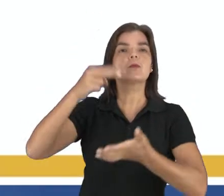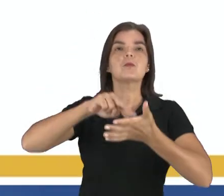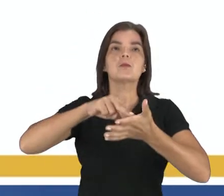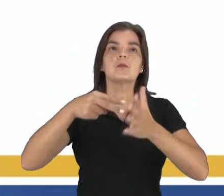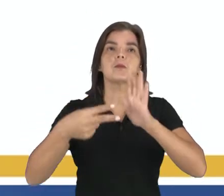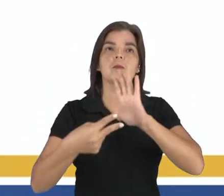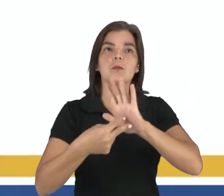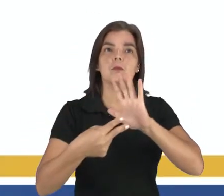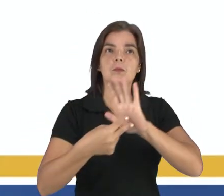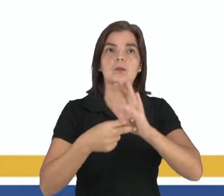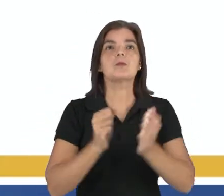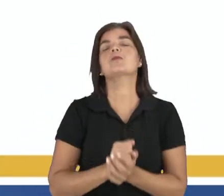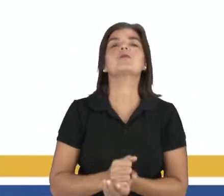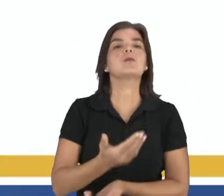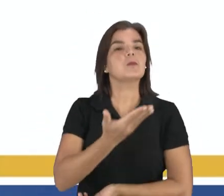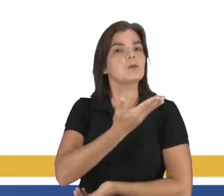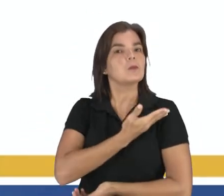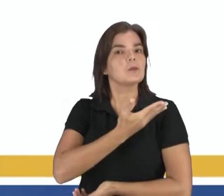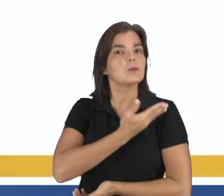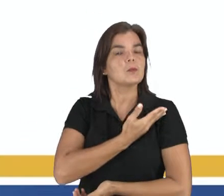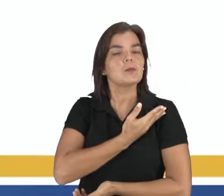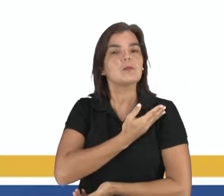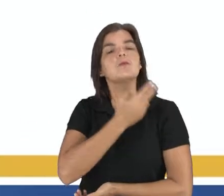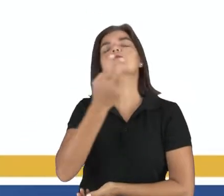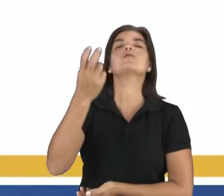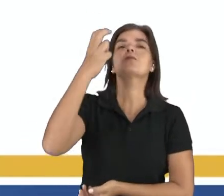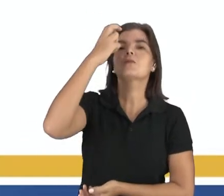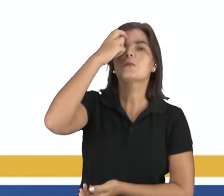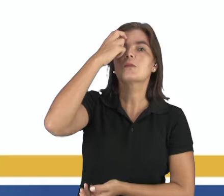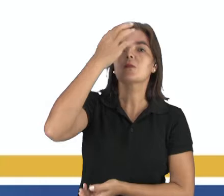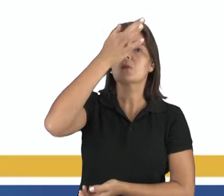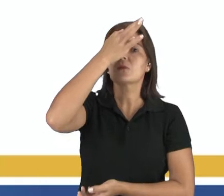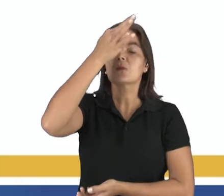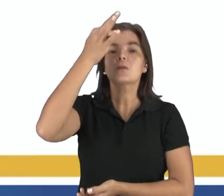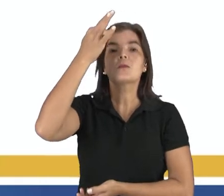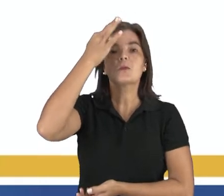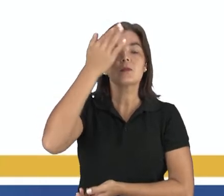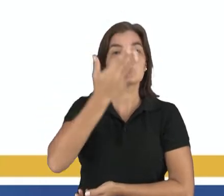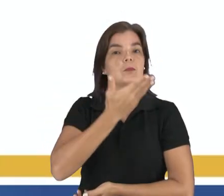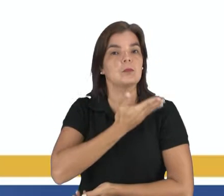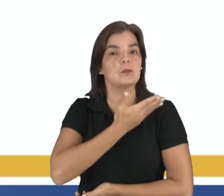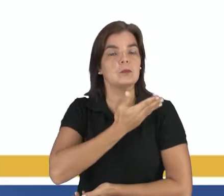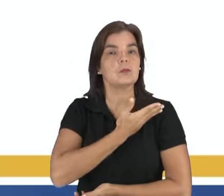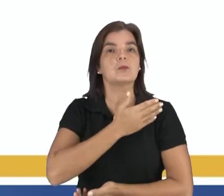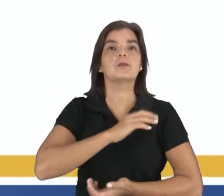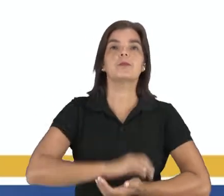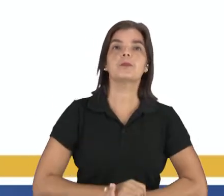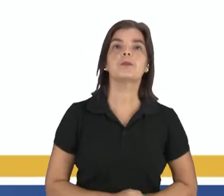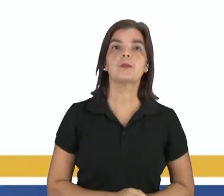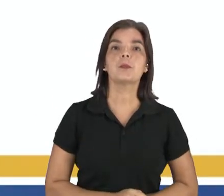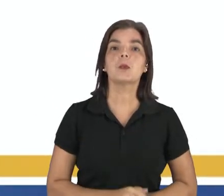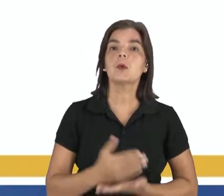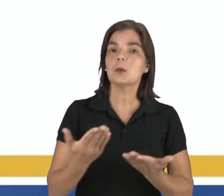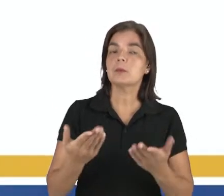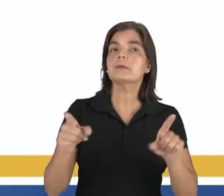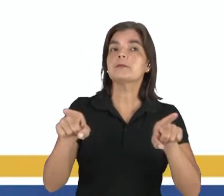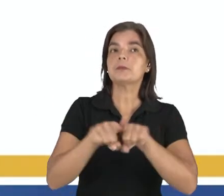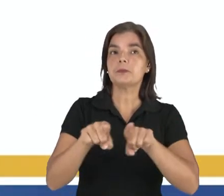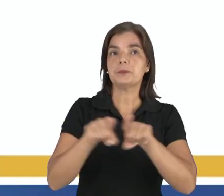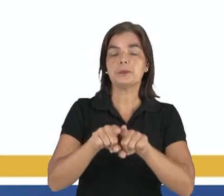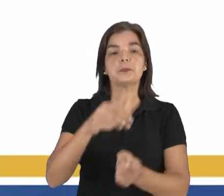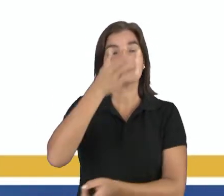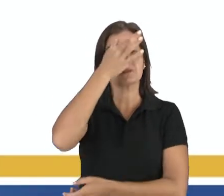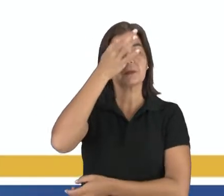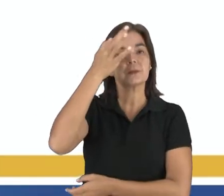significa amigo da sabedoria, ou seja, o filósofo é, portanto, o amigo da sabedoria. Podemos dizer